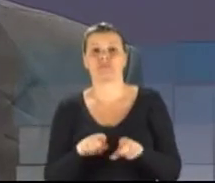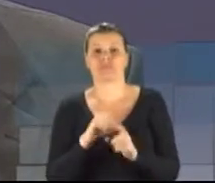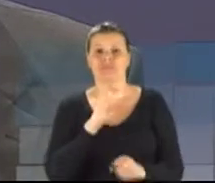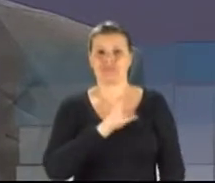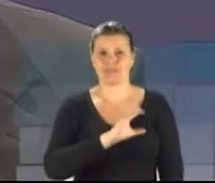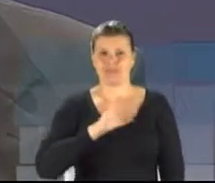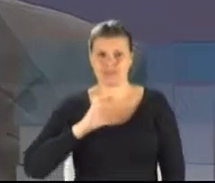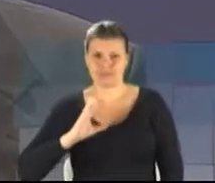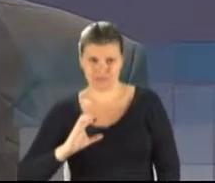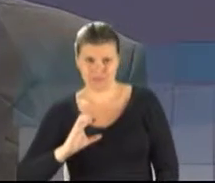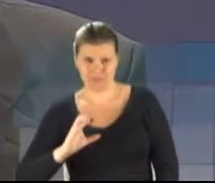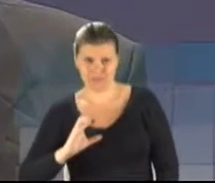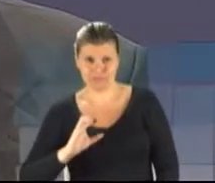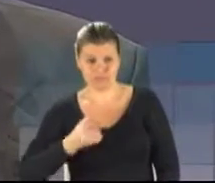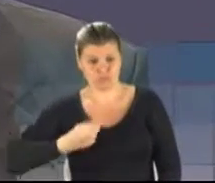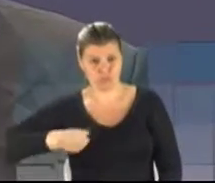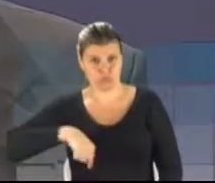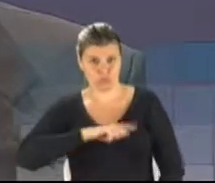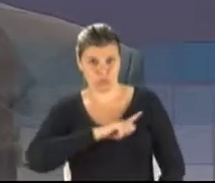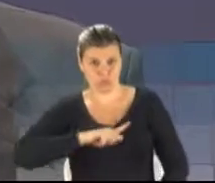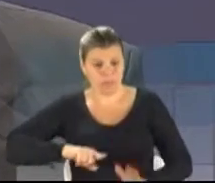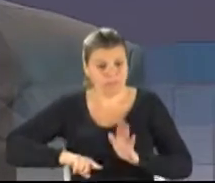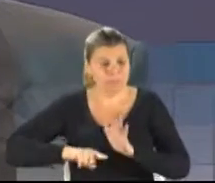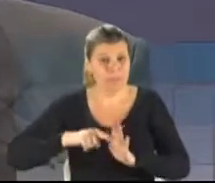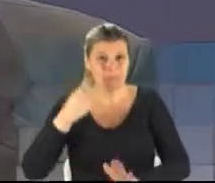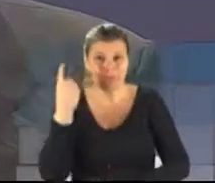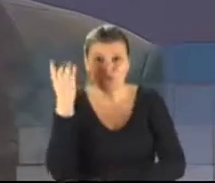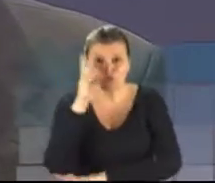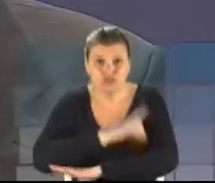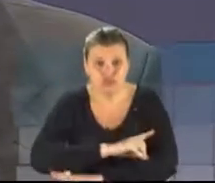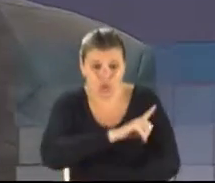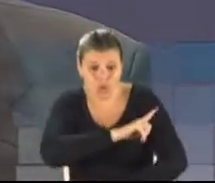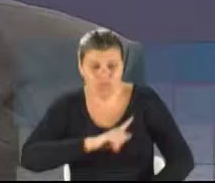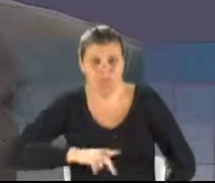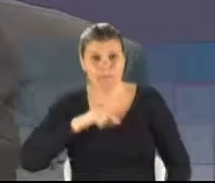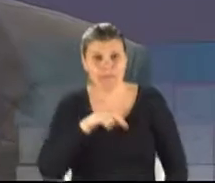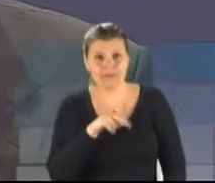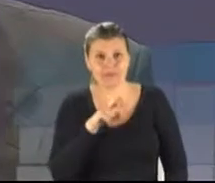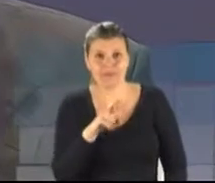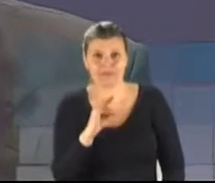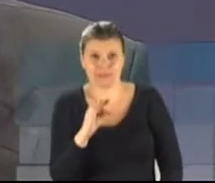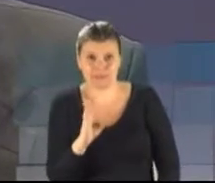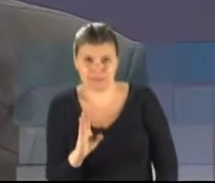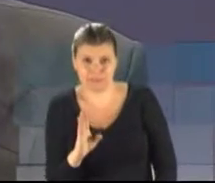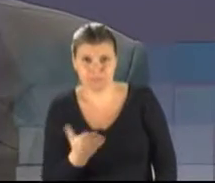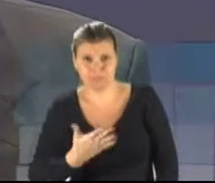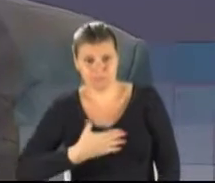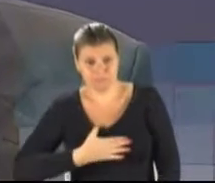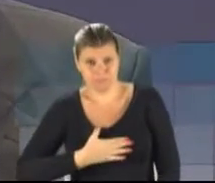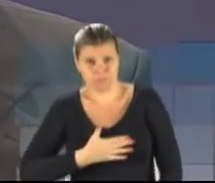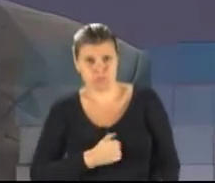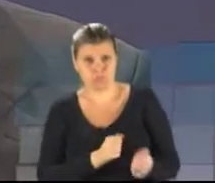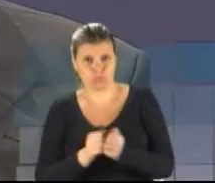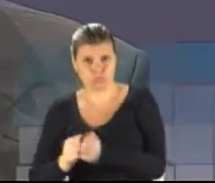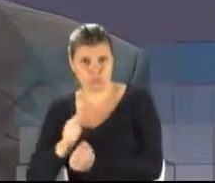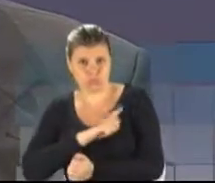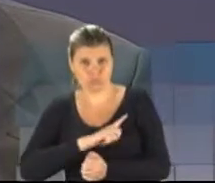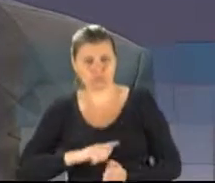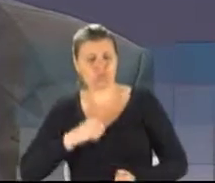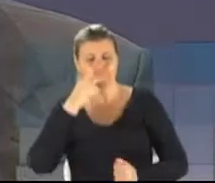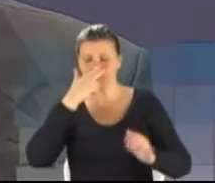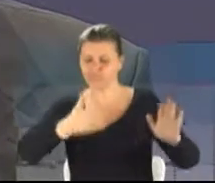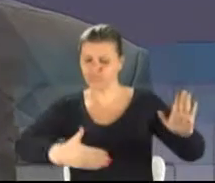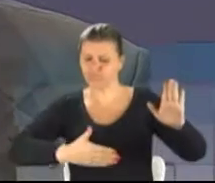comissionados a partir do nosso do primeiro dia de governo do prtb com o govern valet e eu Hermes Aluízio é um compromisso nosso